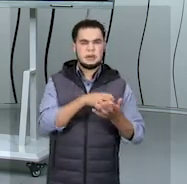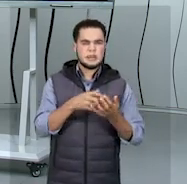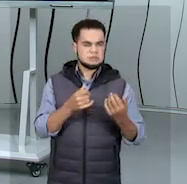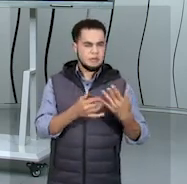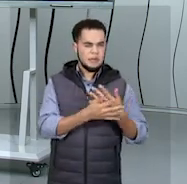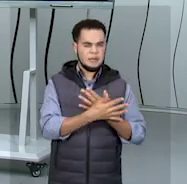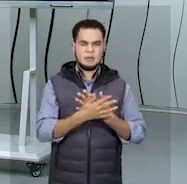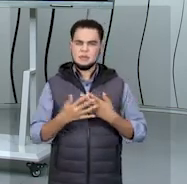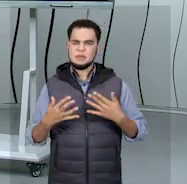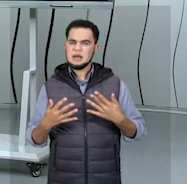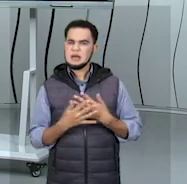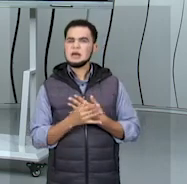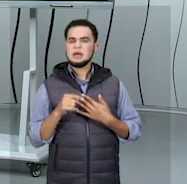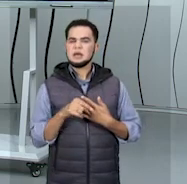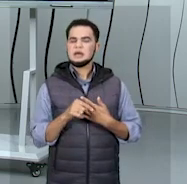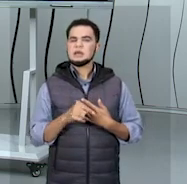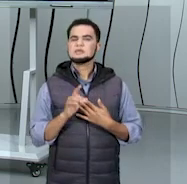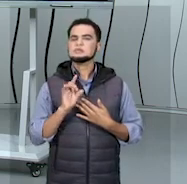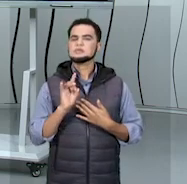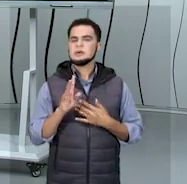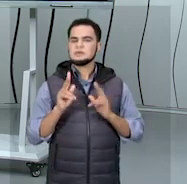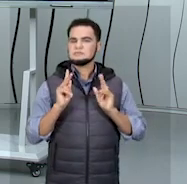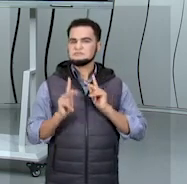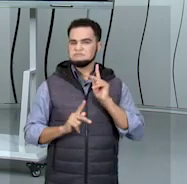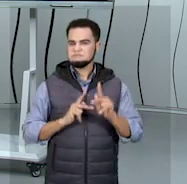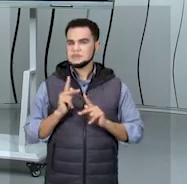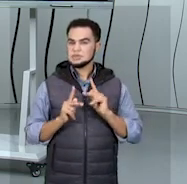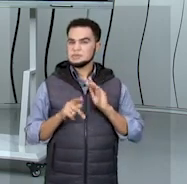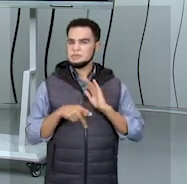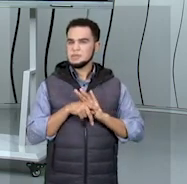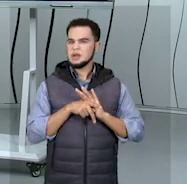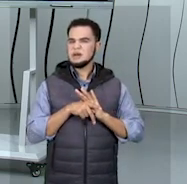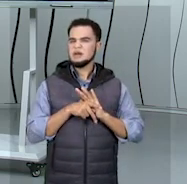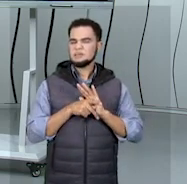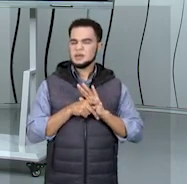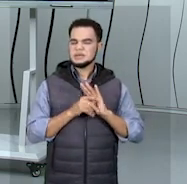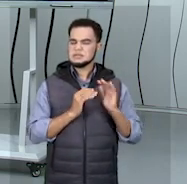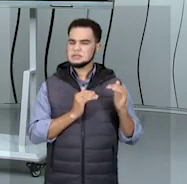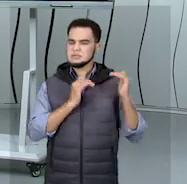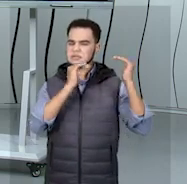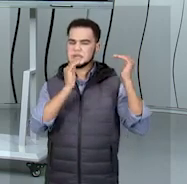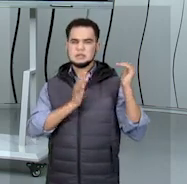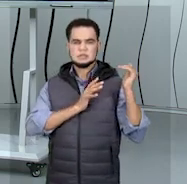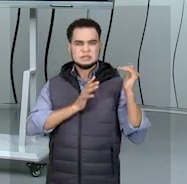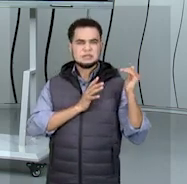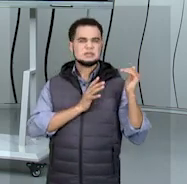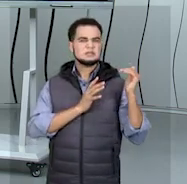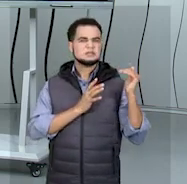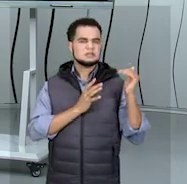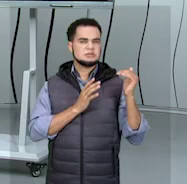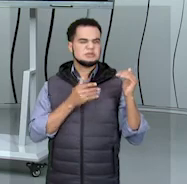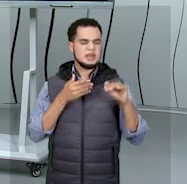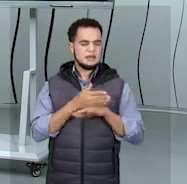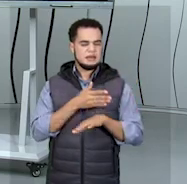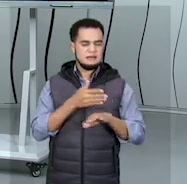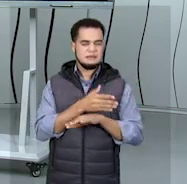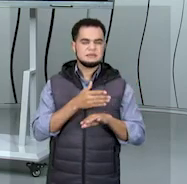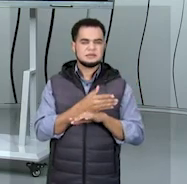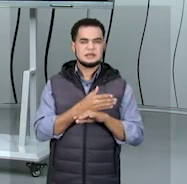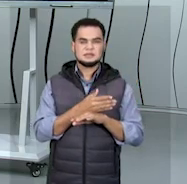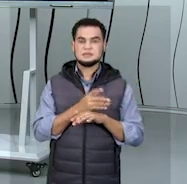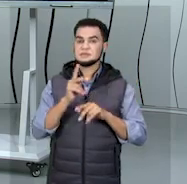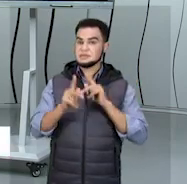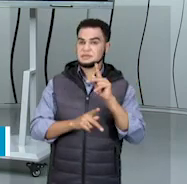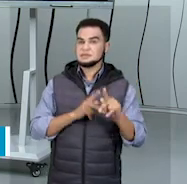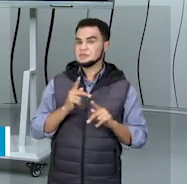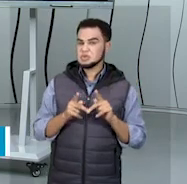colocados ali de modo que somente pessoas da burguesia, somente uma determinada elite tem acesso, e as pessoas